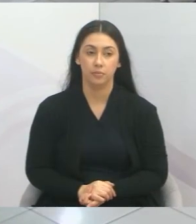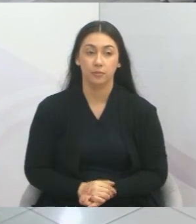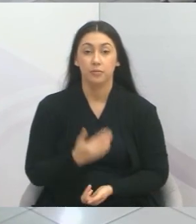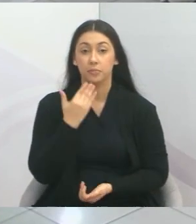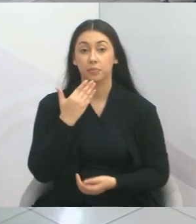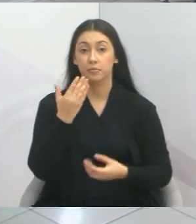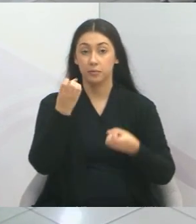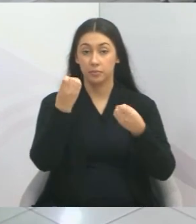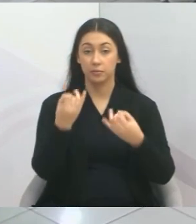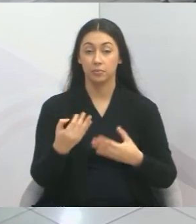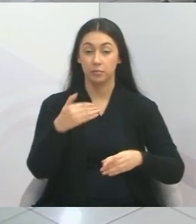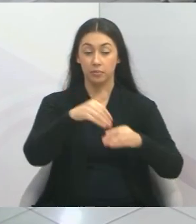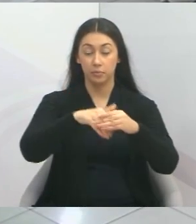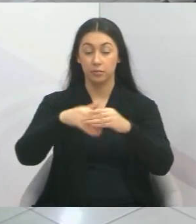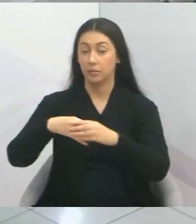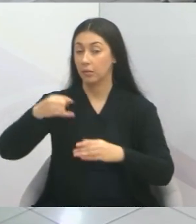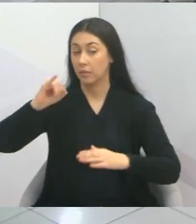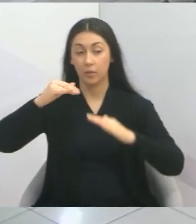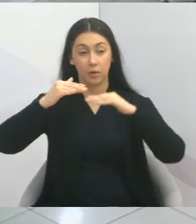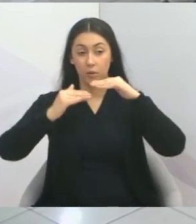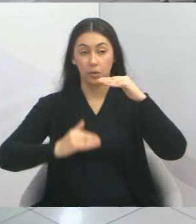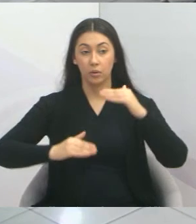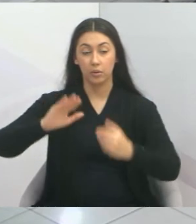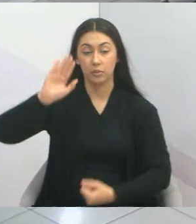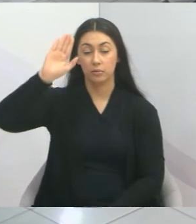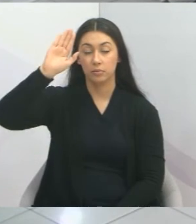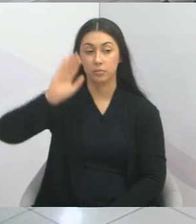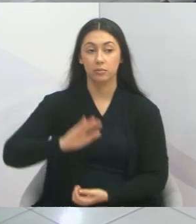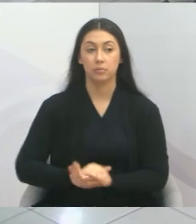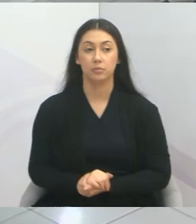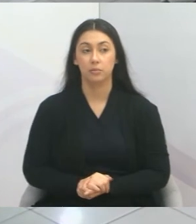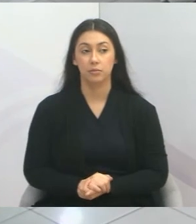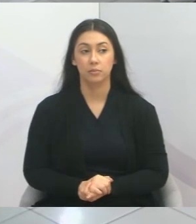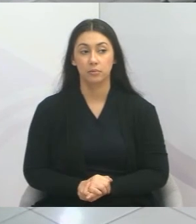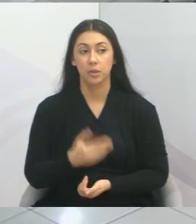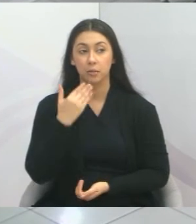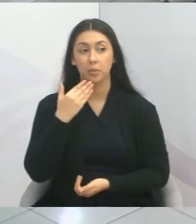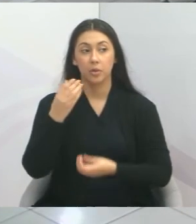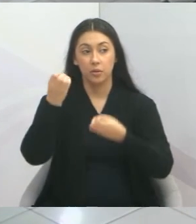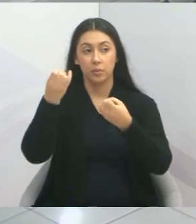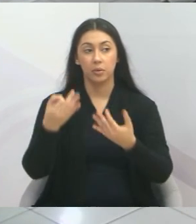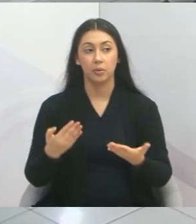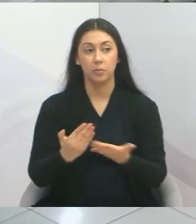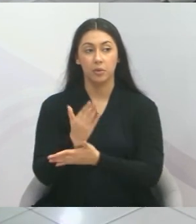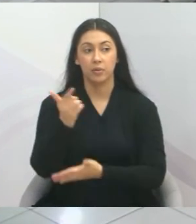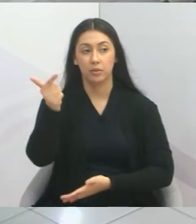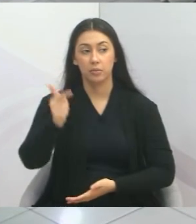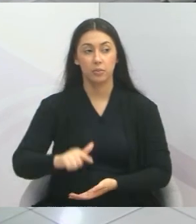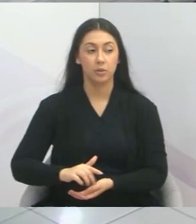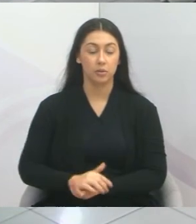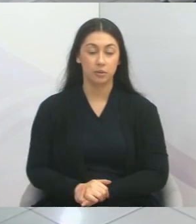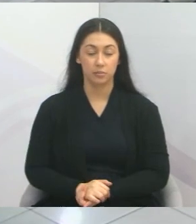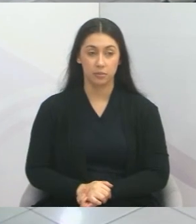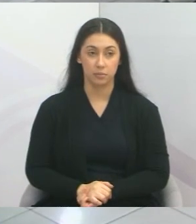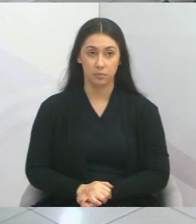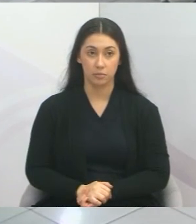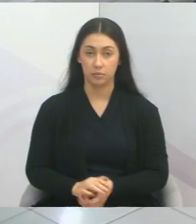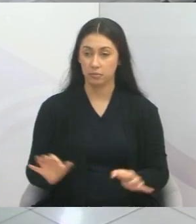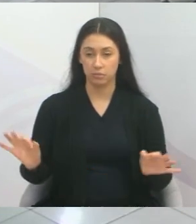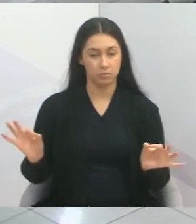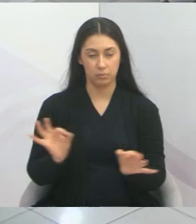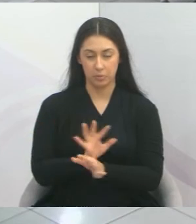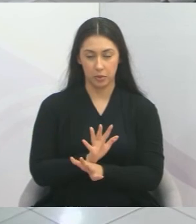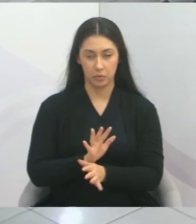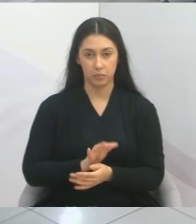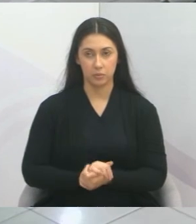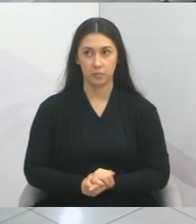a pedir informação está em votação os contrário por favor se manifesta levantando os braços pedindo informação aprovado o próximo vídeo informação não